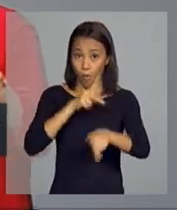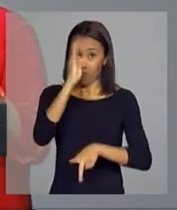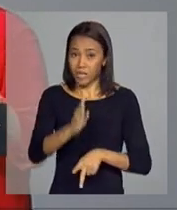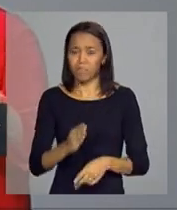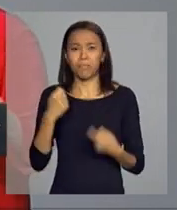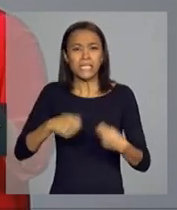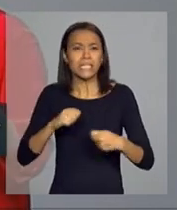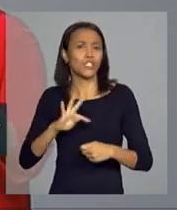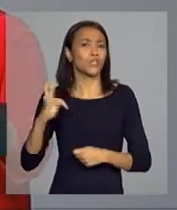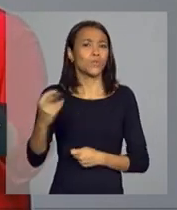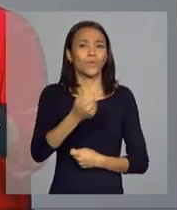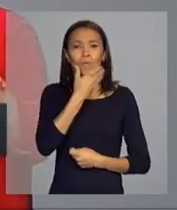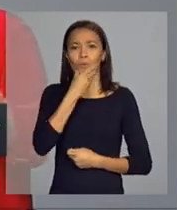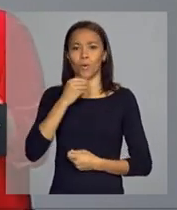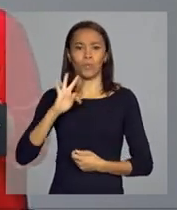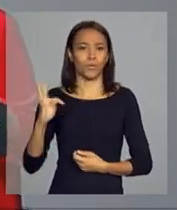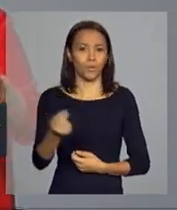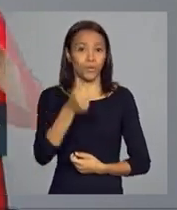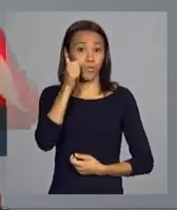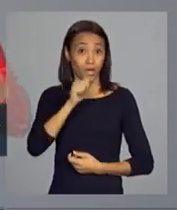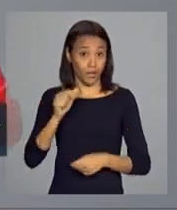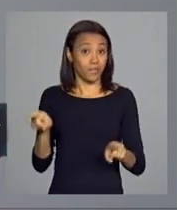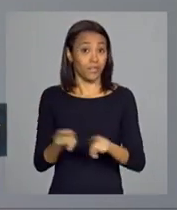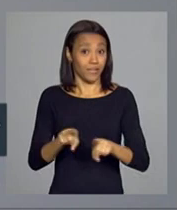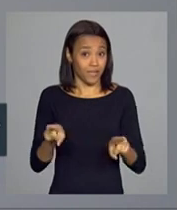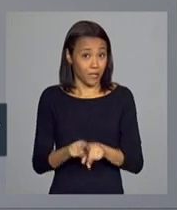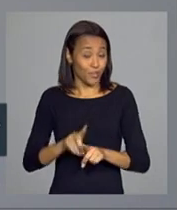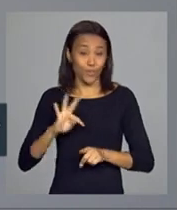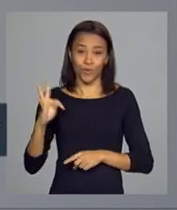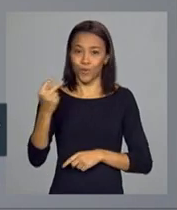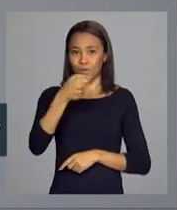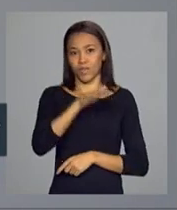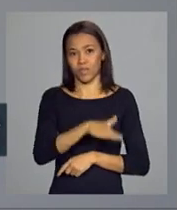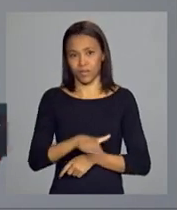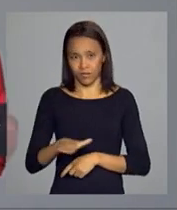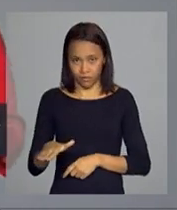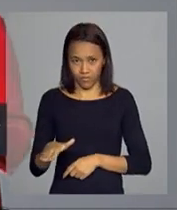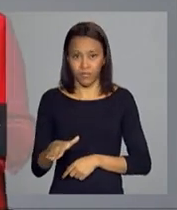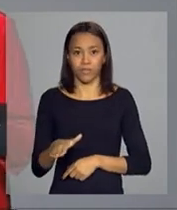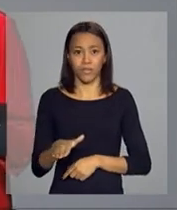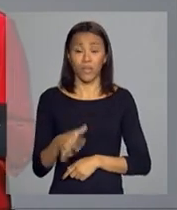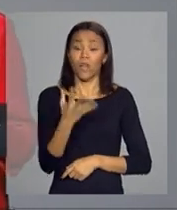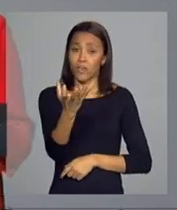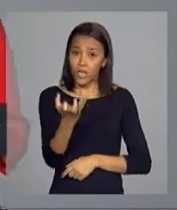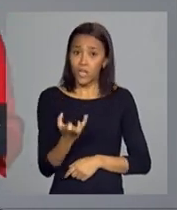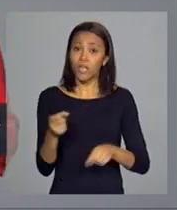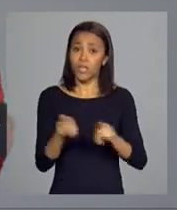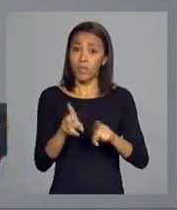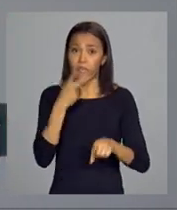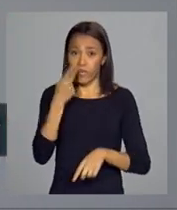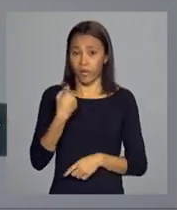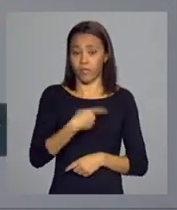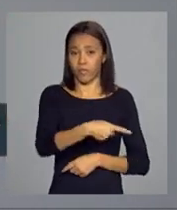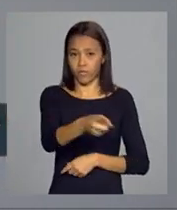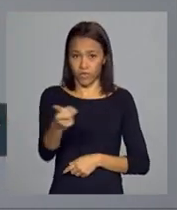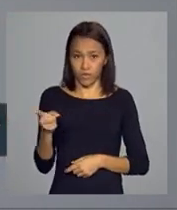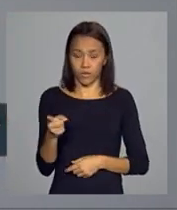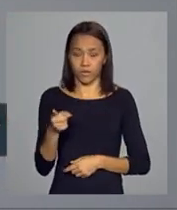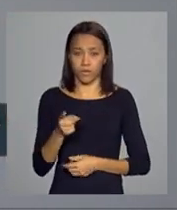de todas as suas mulheres e, sobretudo, de todas as suas crianças. Queria também dizer para vocês